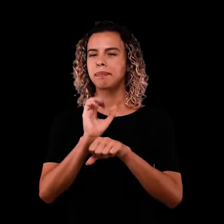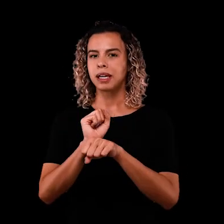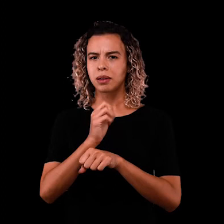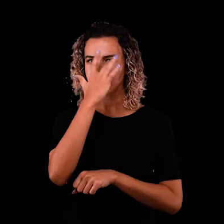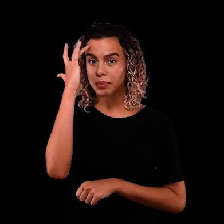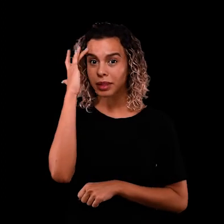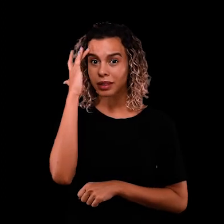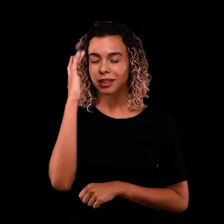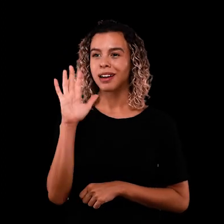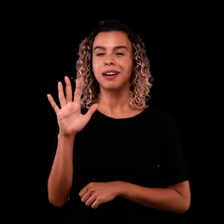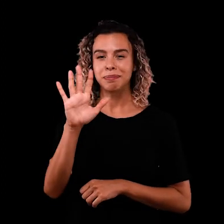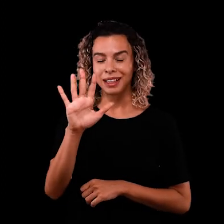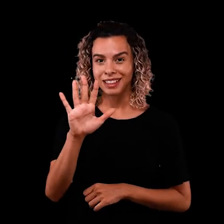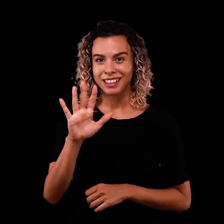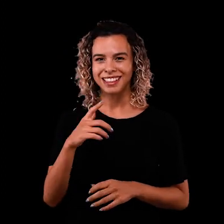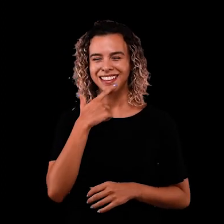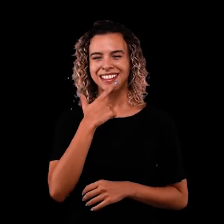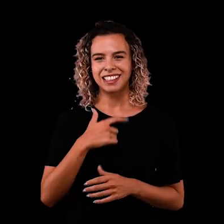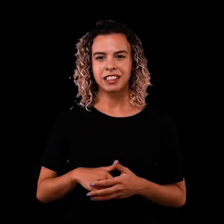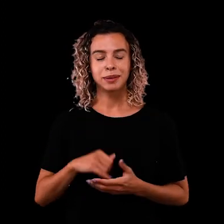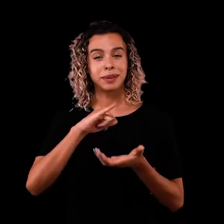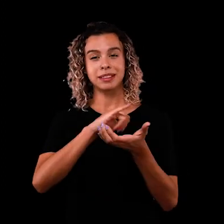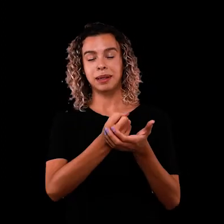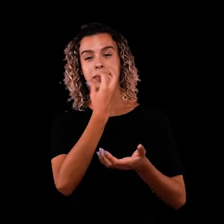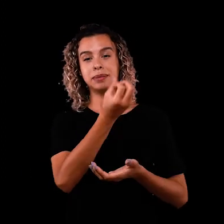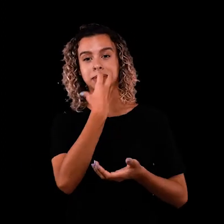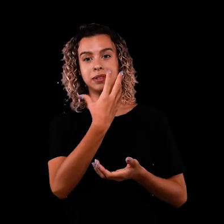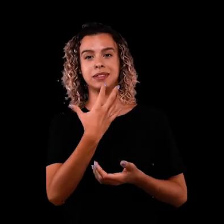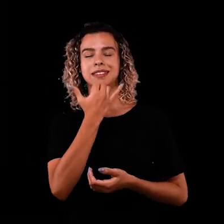falou comigo agora. É o WhatsApp, esqueci o WhatsApp da empresa aberta.